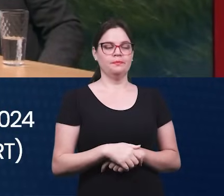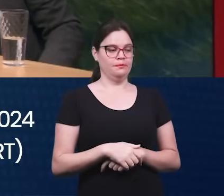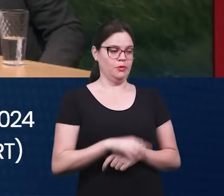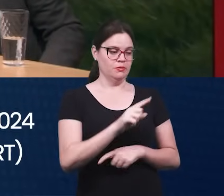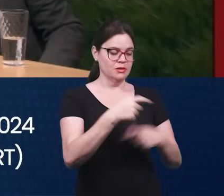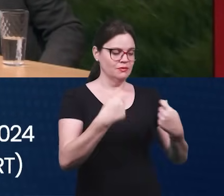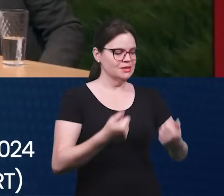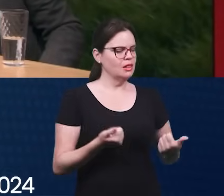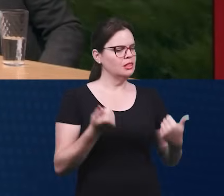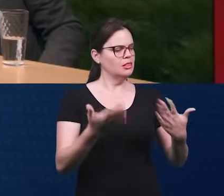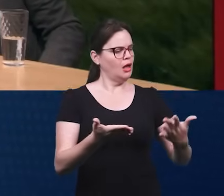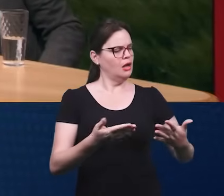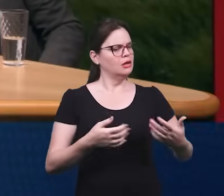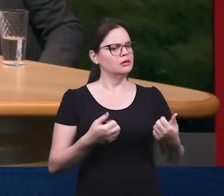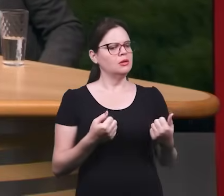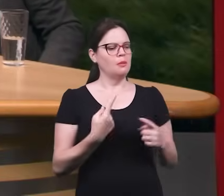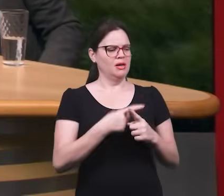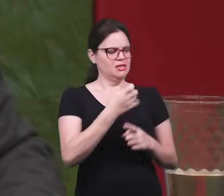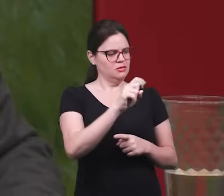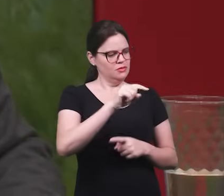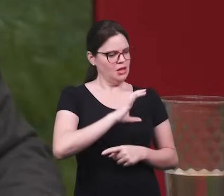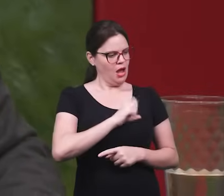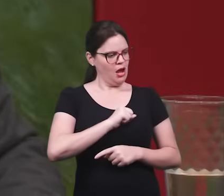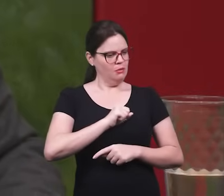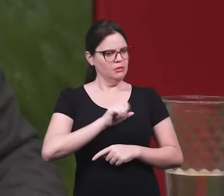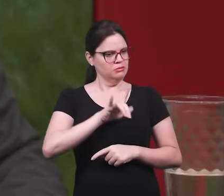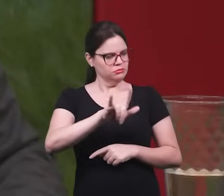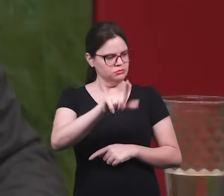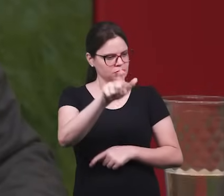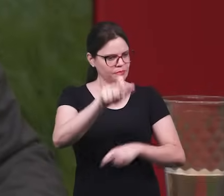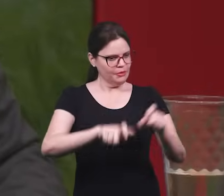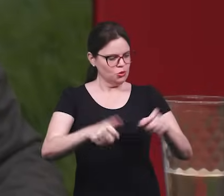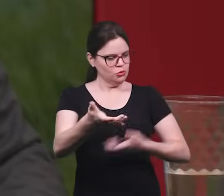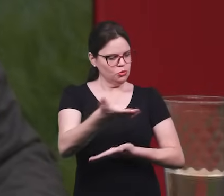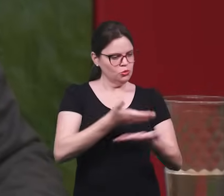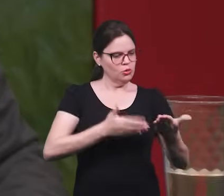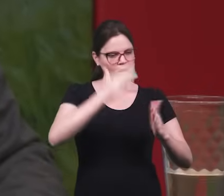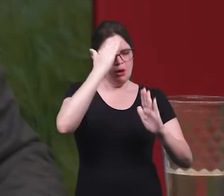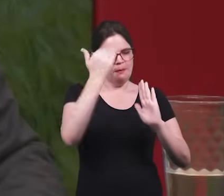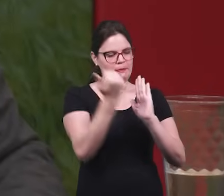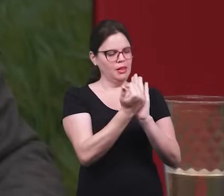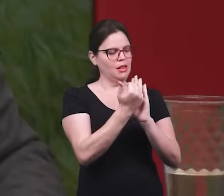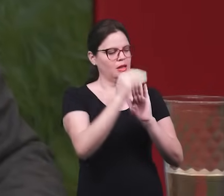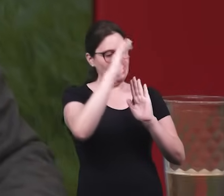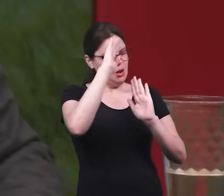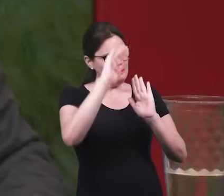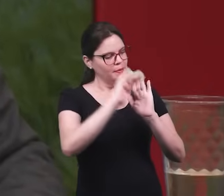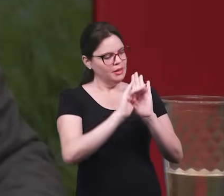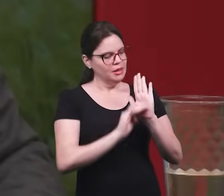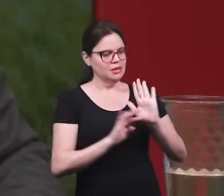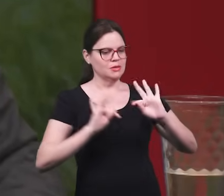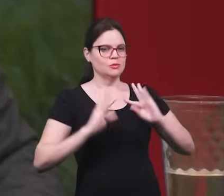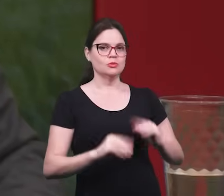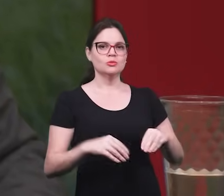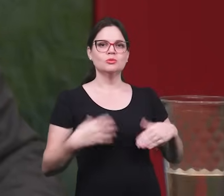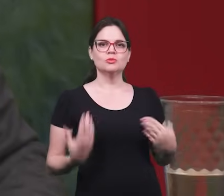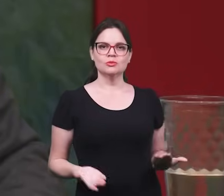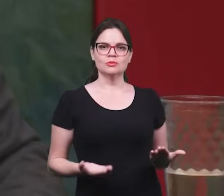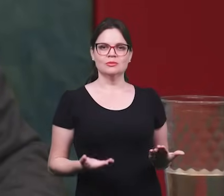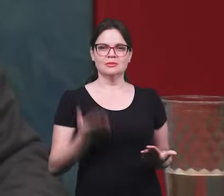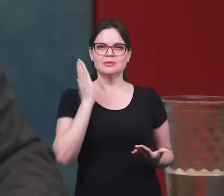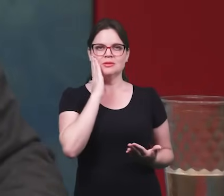porque disse quem ama o seu próximo cumpriu a lei por isso que que diz aqui ó contra essas coisas não a lei